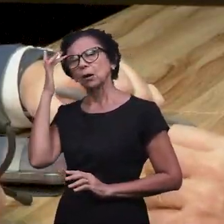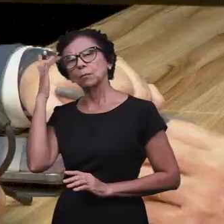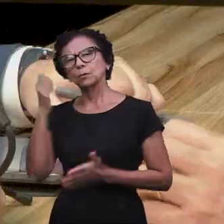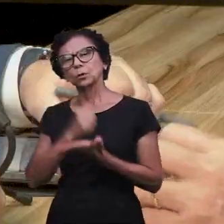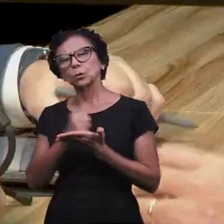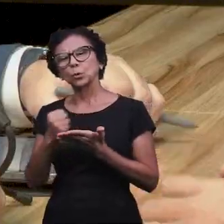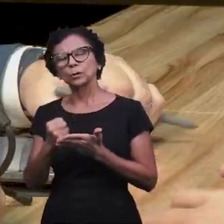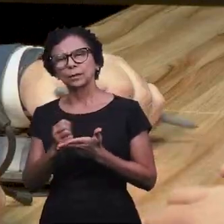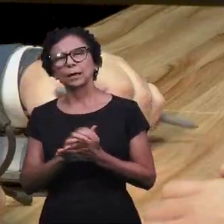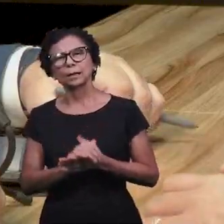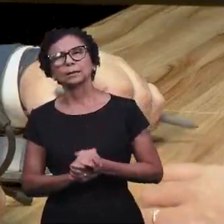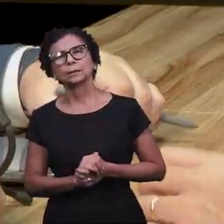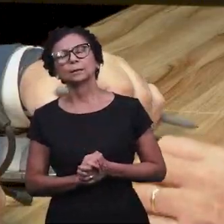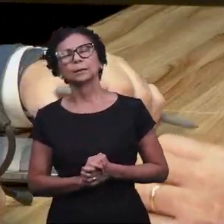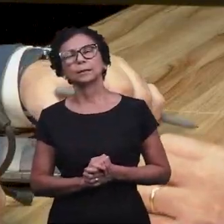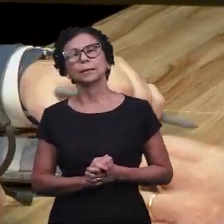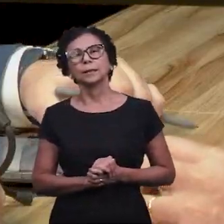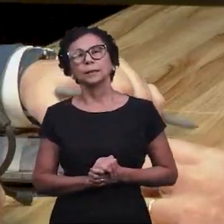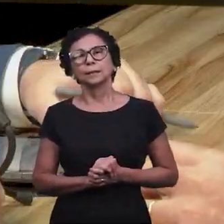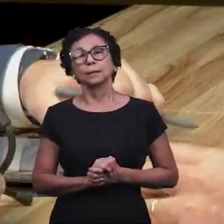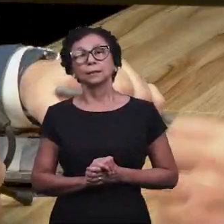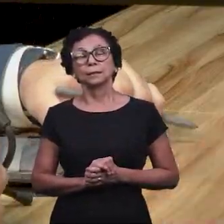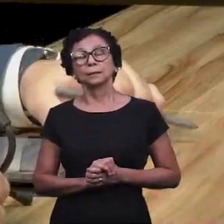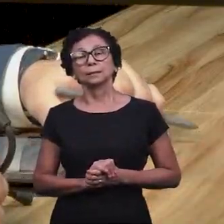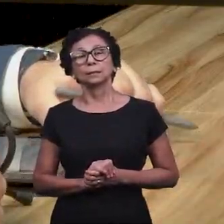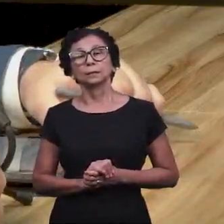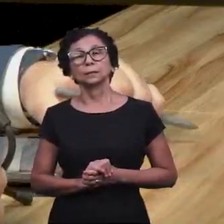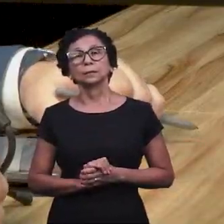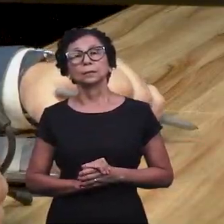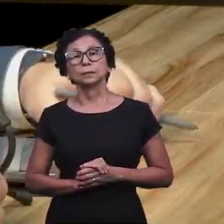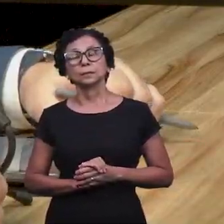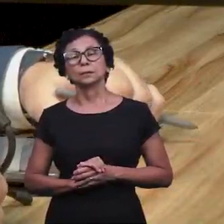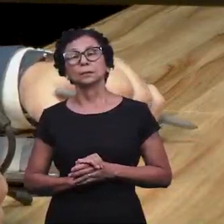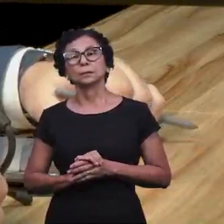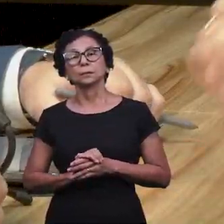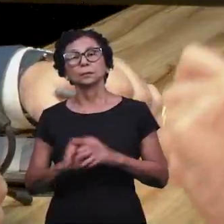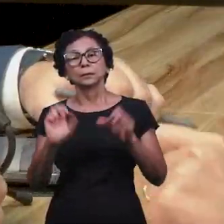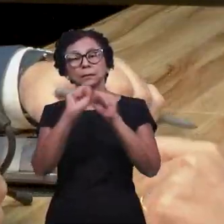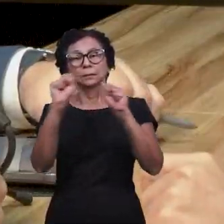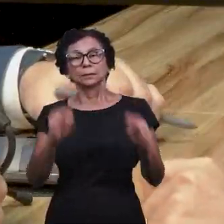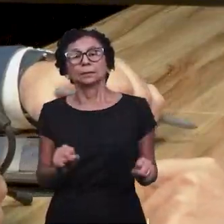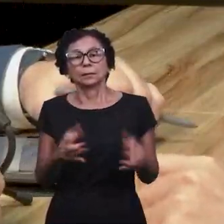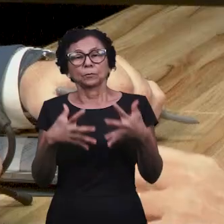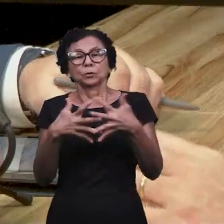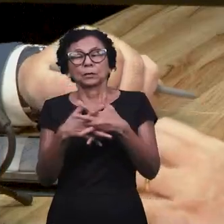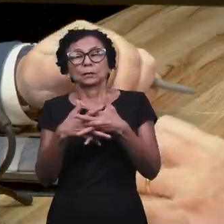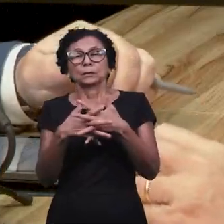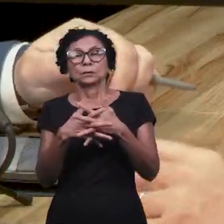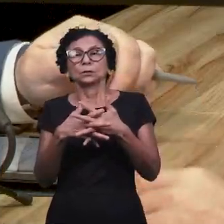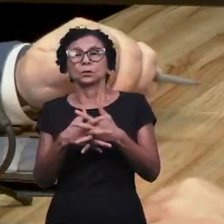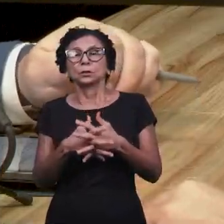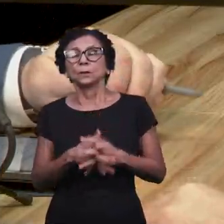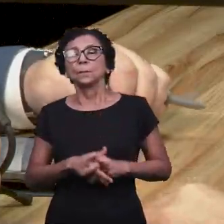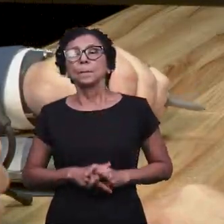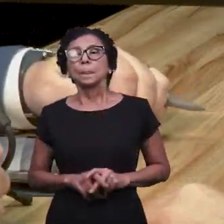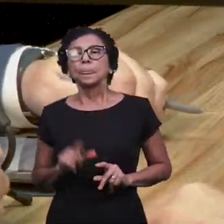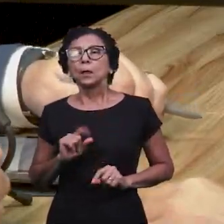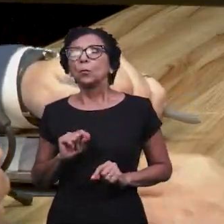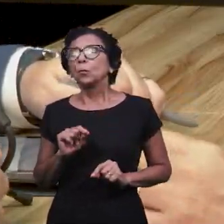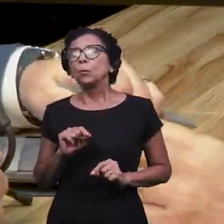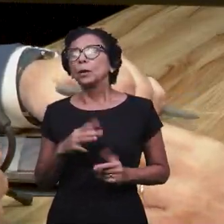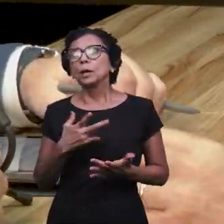são os principais erros, né, que a pessoa ela tem que evitar, né, antes de implementar esse programa, ou quais são os erros mais